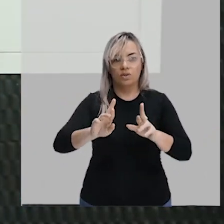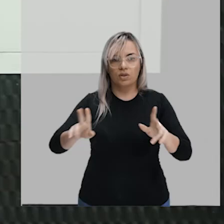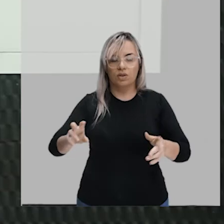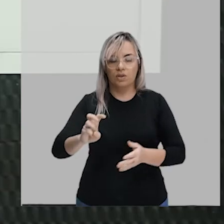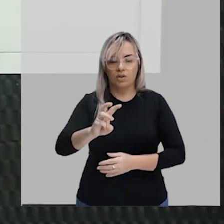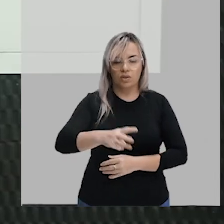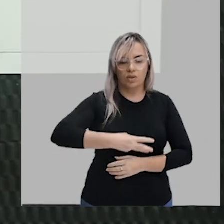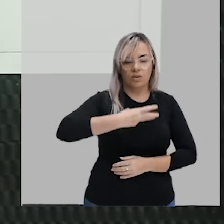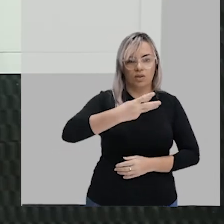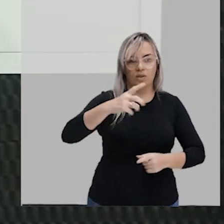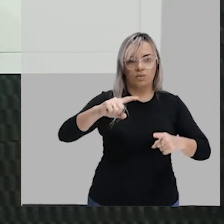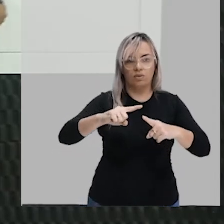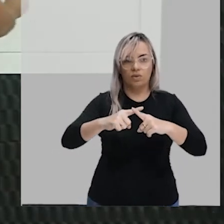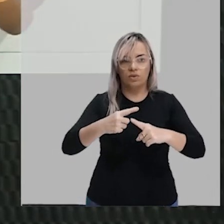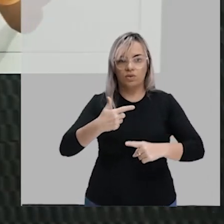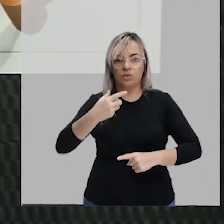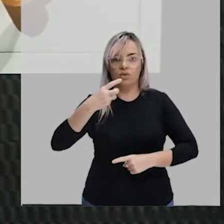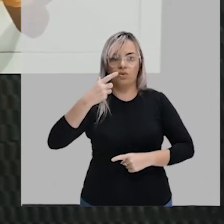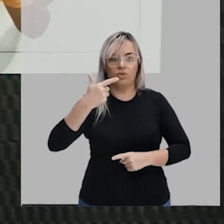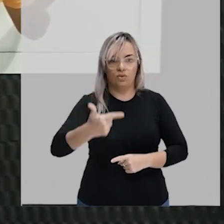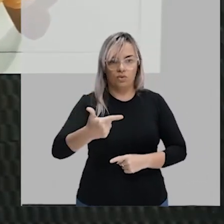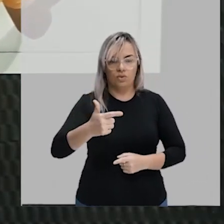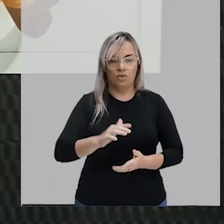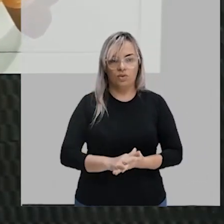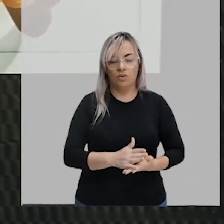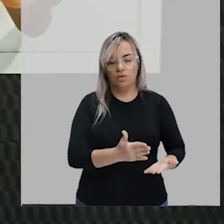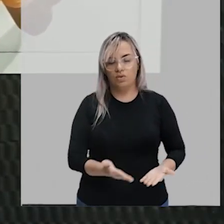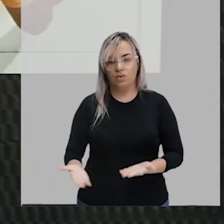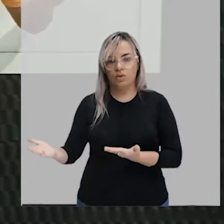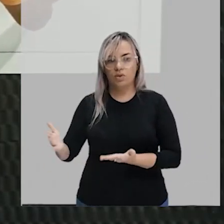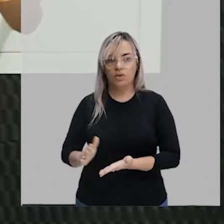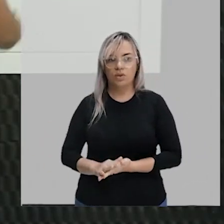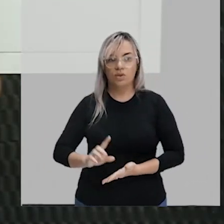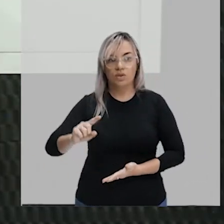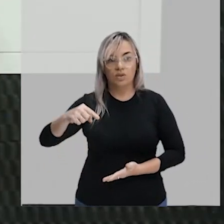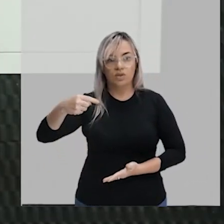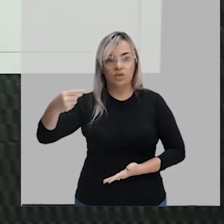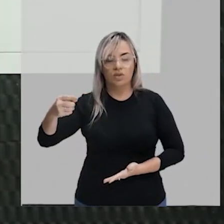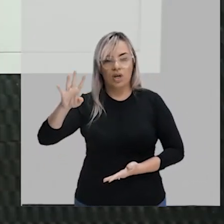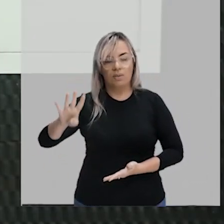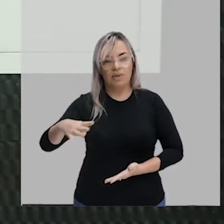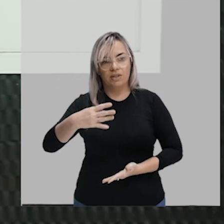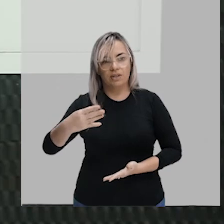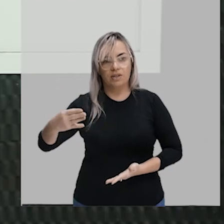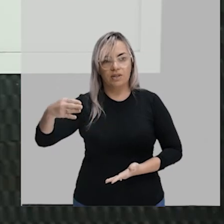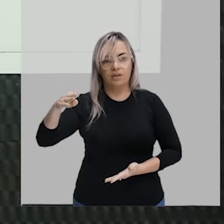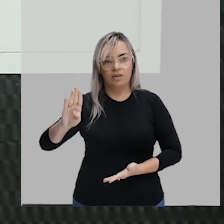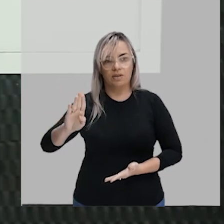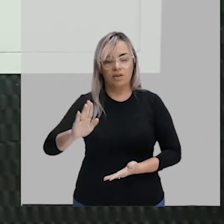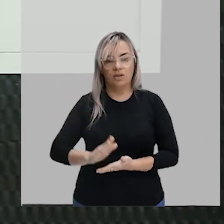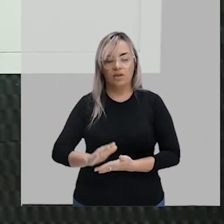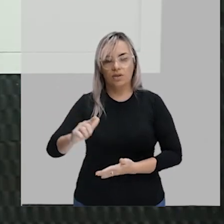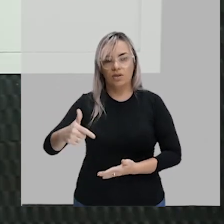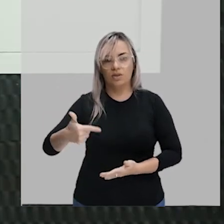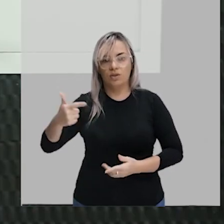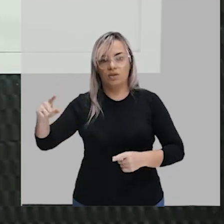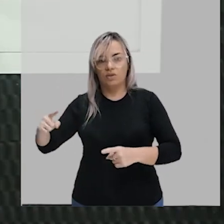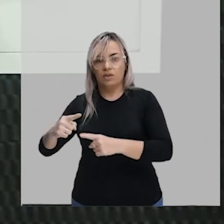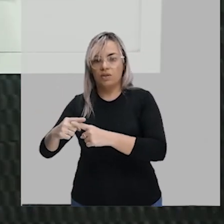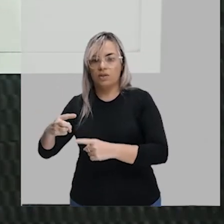colunas. Já essa aqui é uma matriz 2 por 3. Posso multiplicar? Qual é a